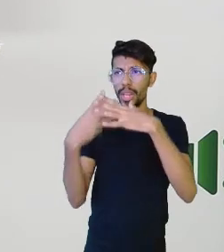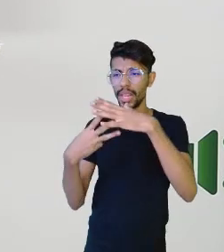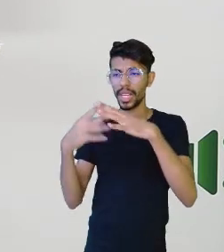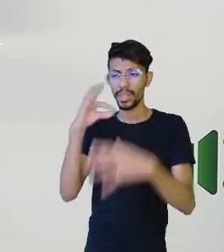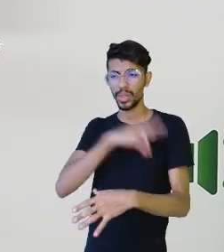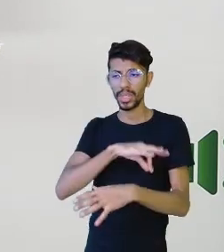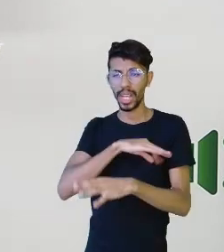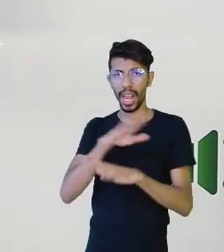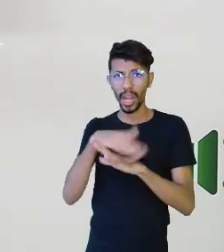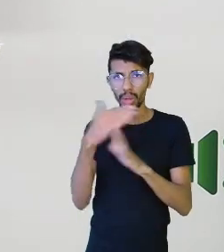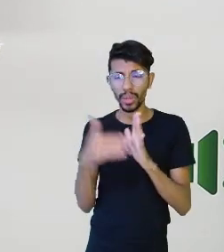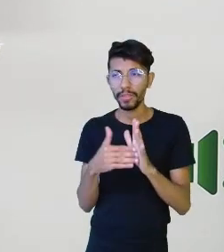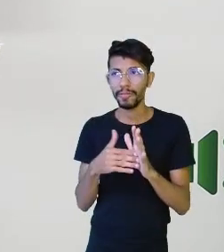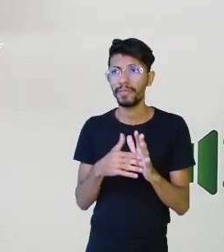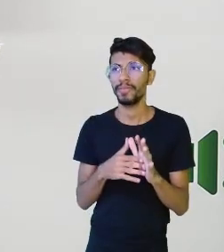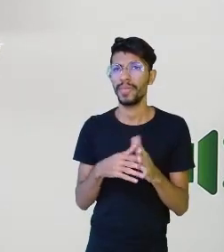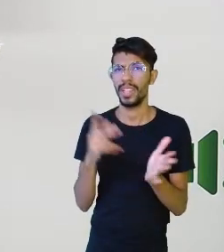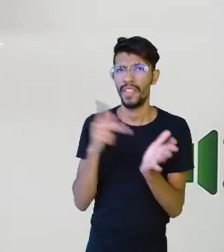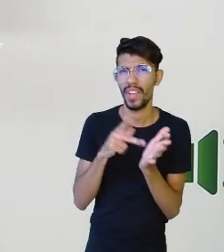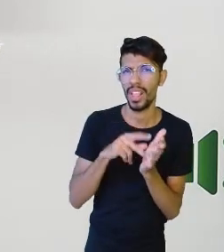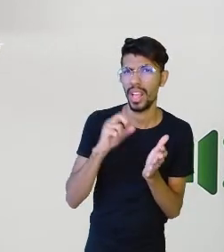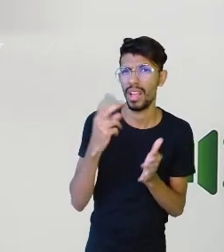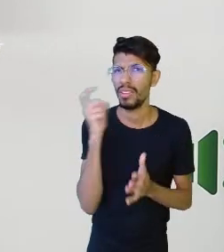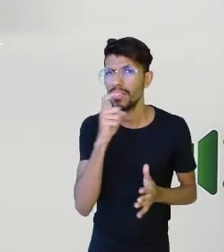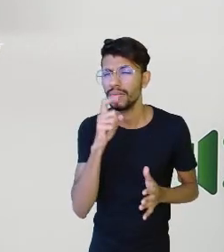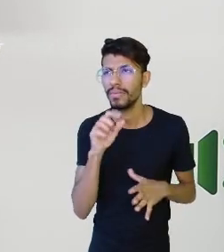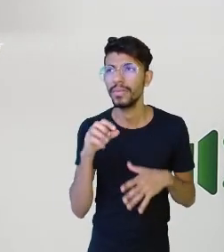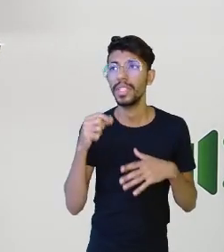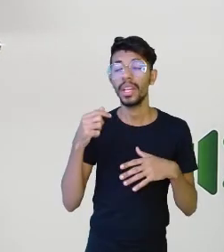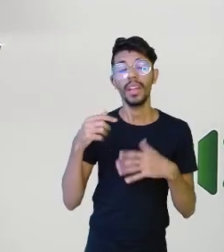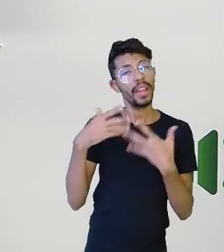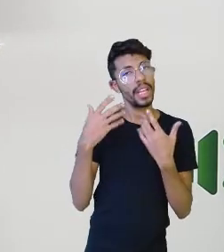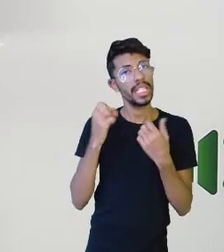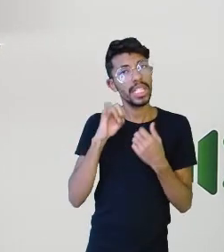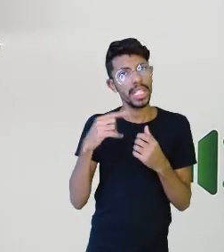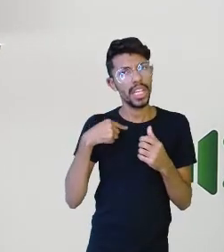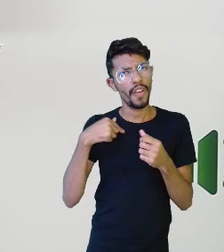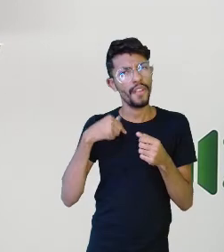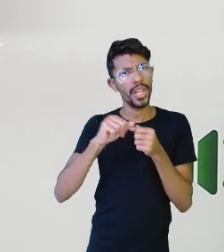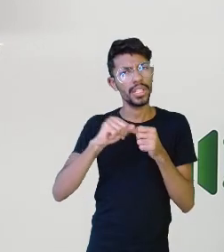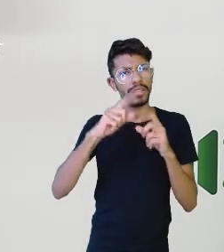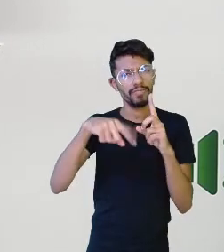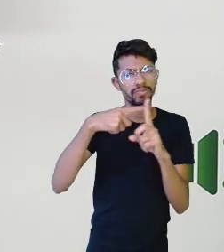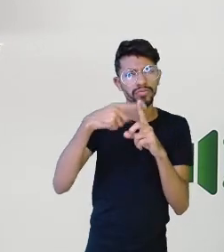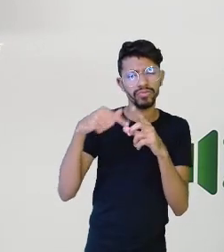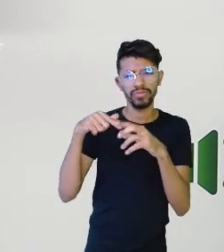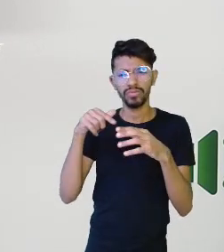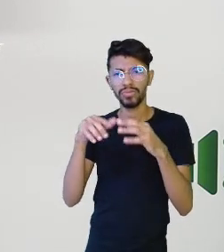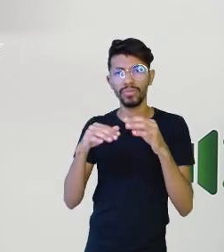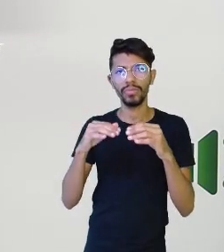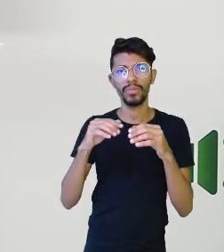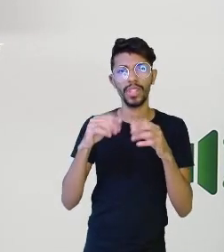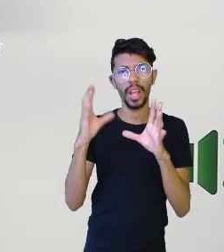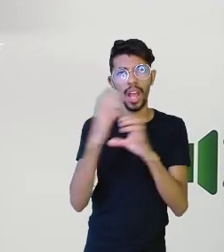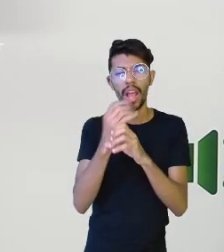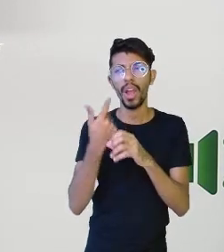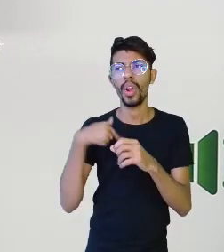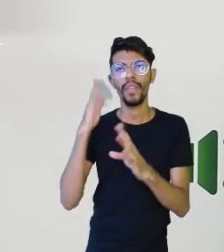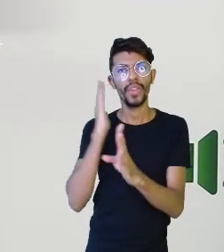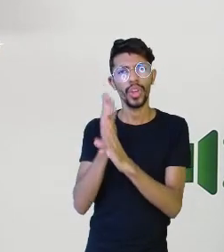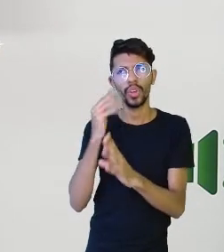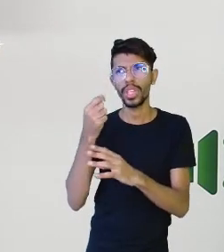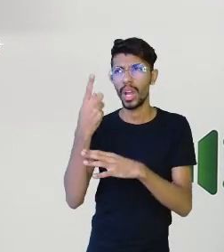a adição dessas duas frações, eu vou encontrar 1/3. O que é que você acha a partir do que a